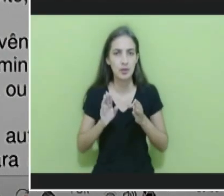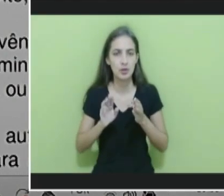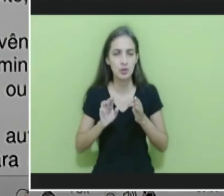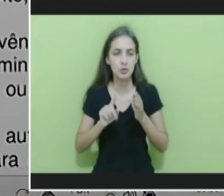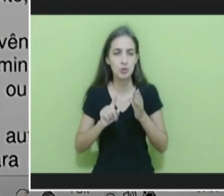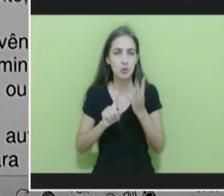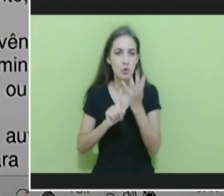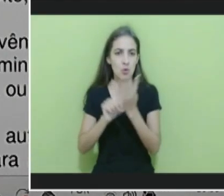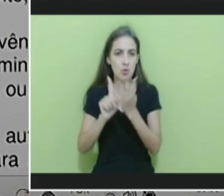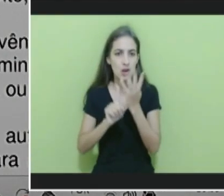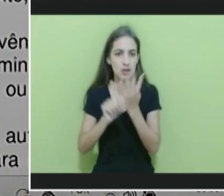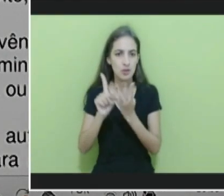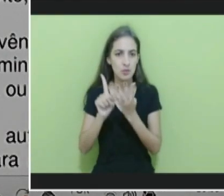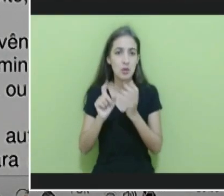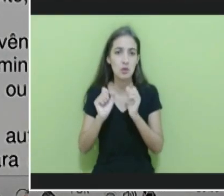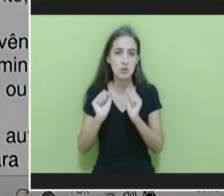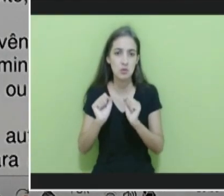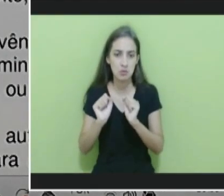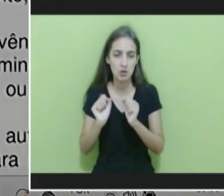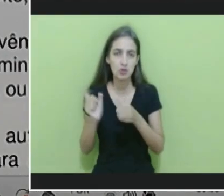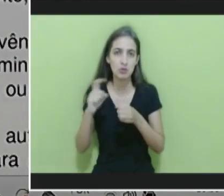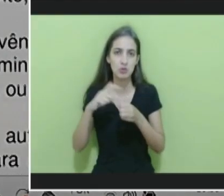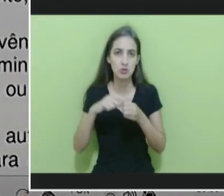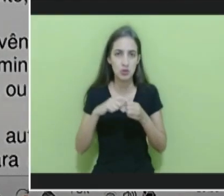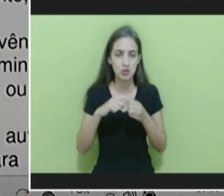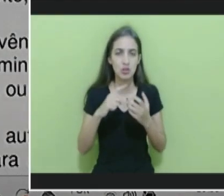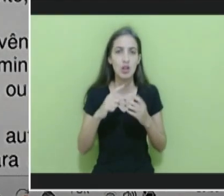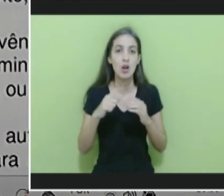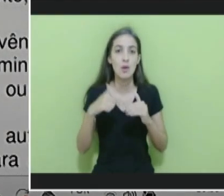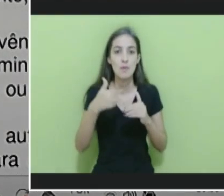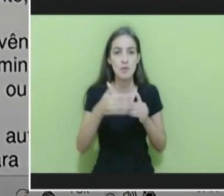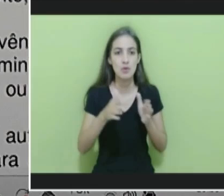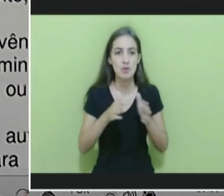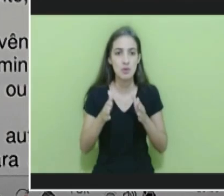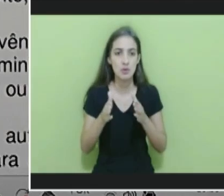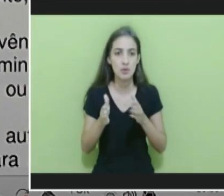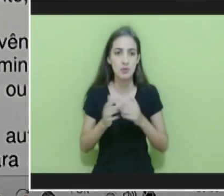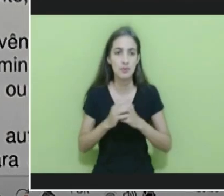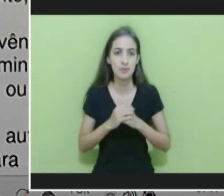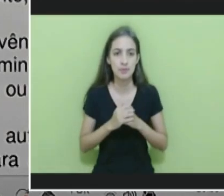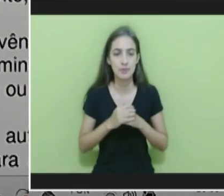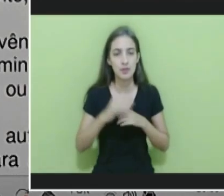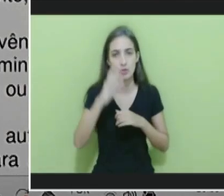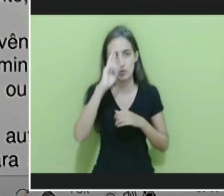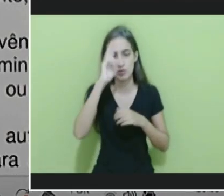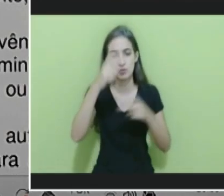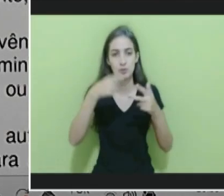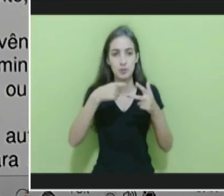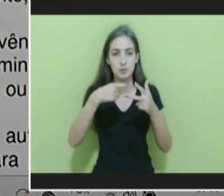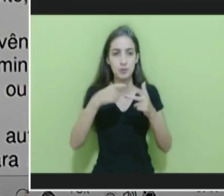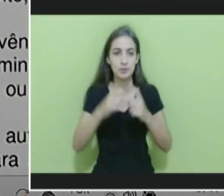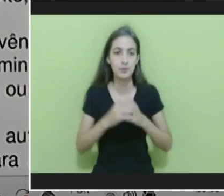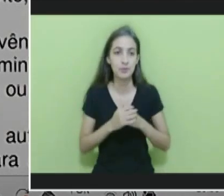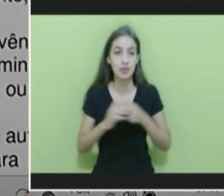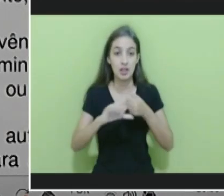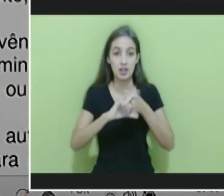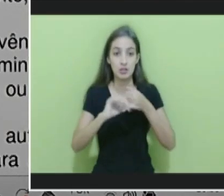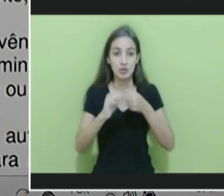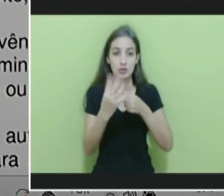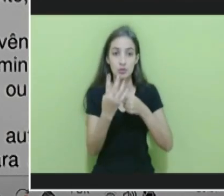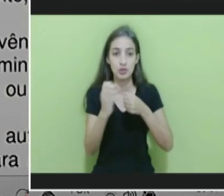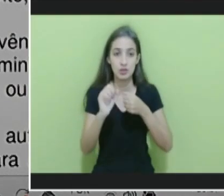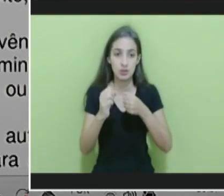ser reabertos no exercício subsequente por ato do chefe do Poder Executivo. Artigo 48. O Executivo Municipal